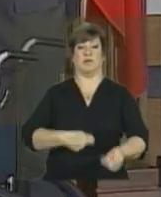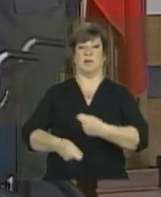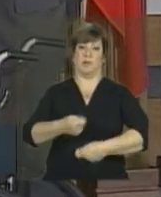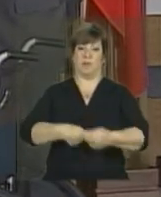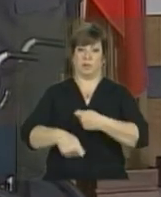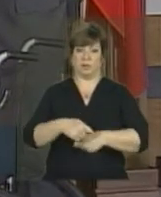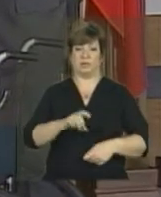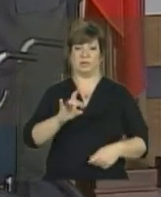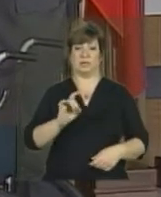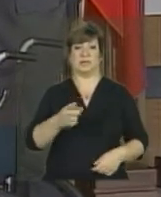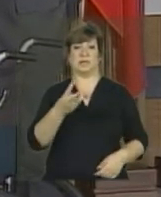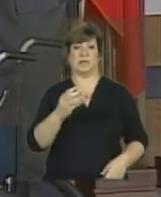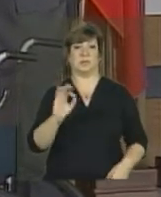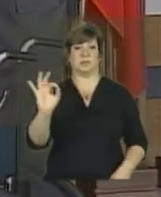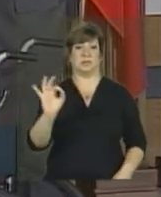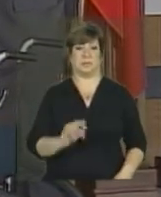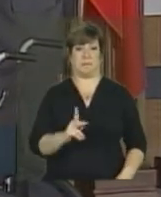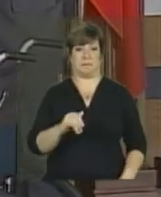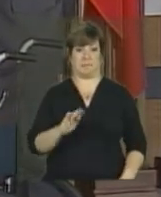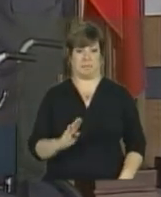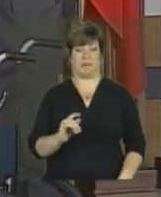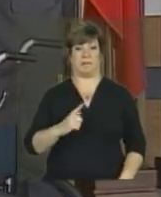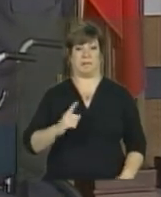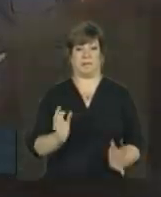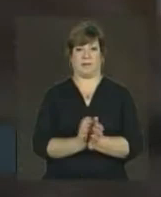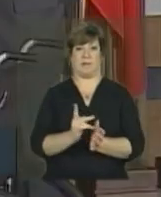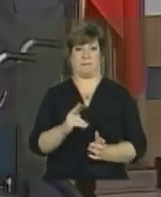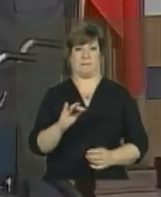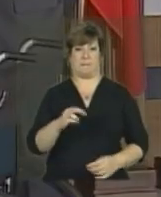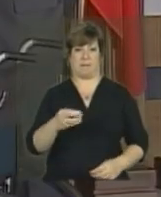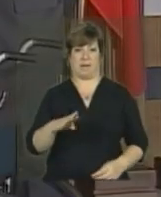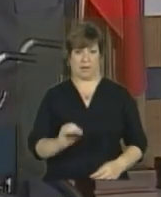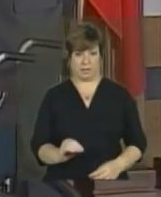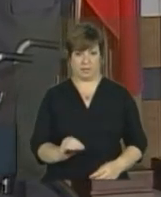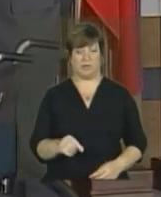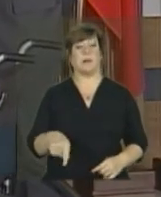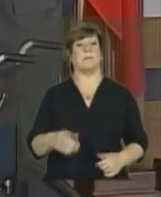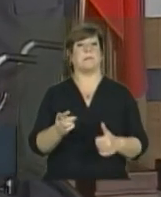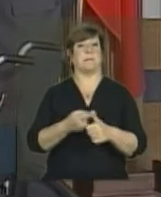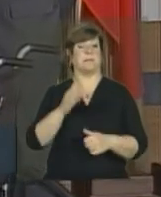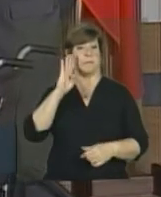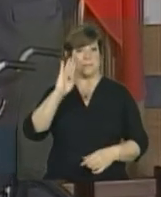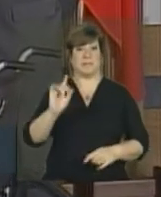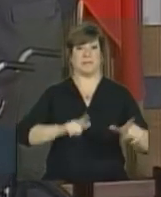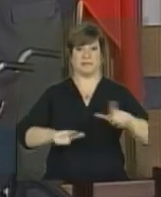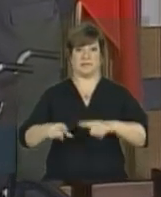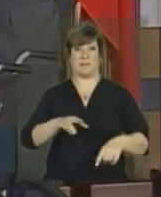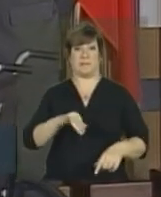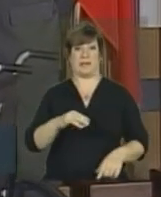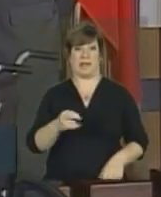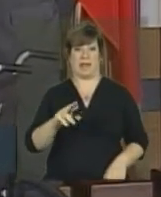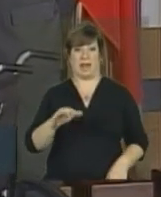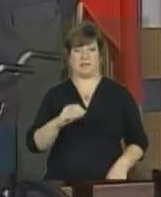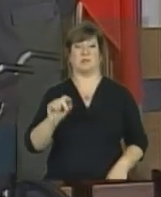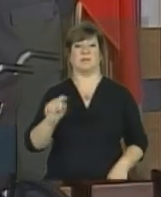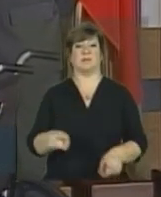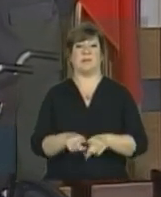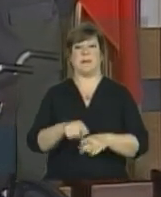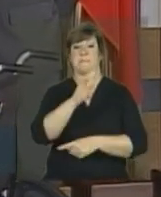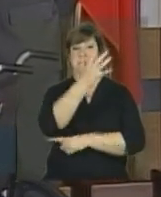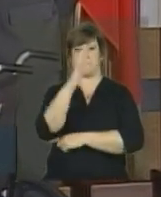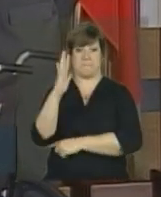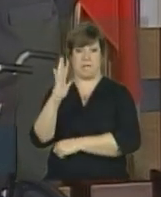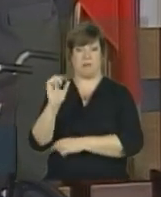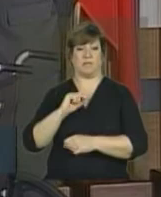sozinho por 30% do PIB. As principais atividades são a mineração, a exploração de madeira,